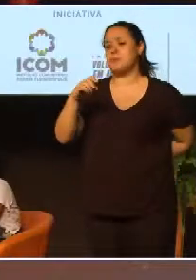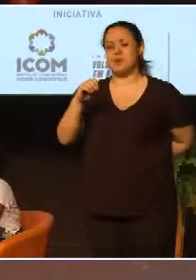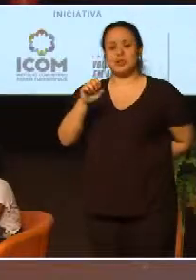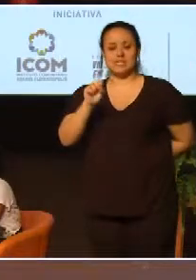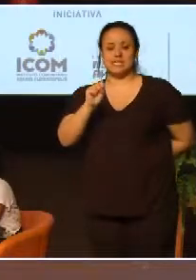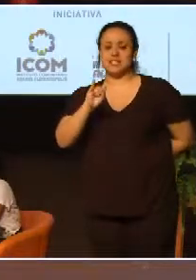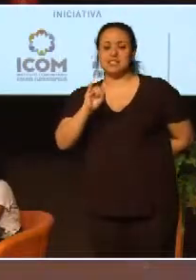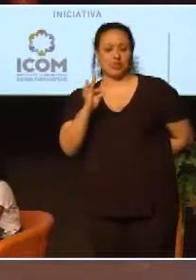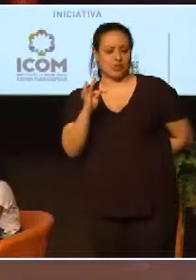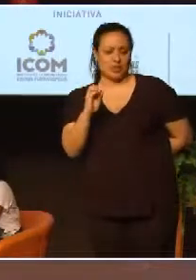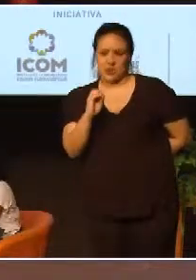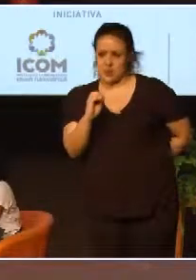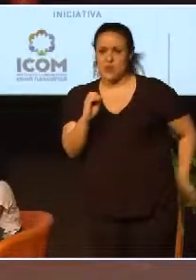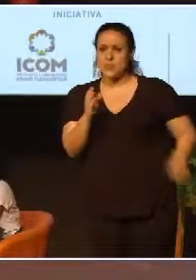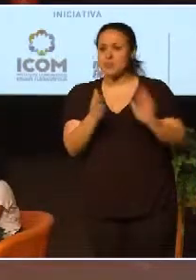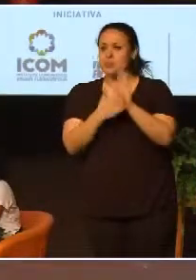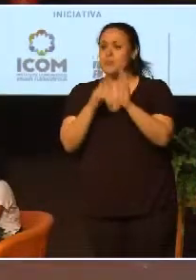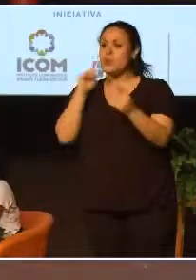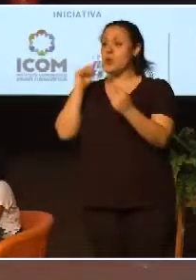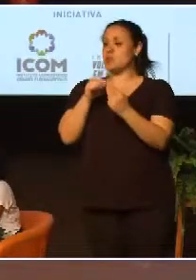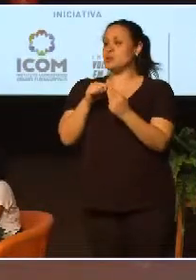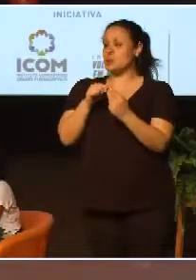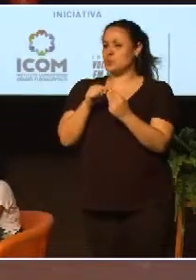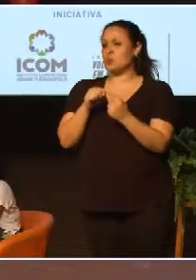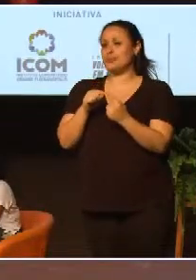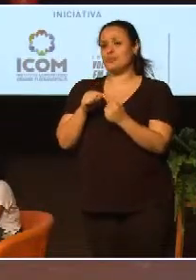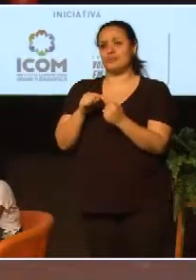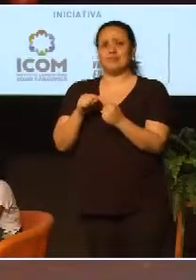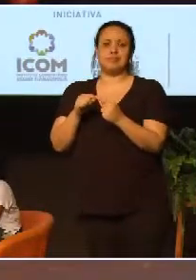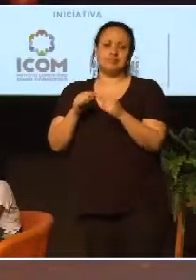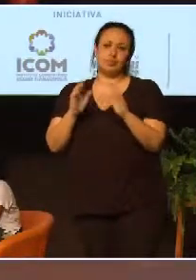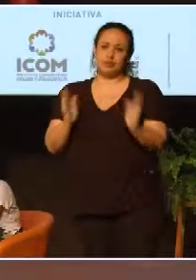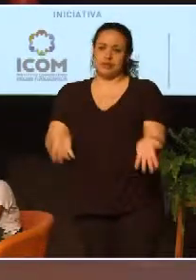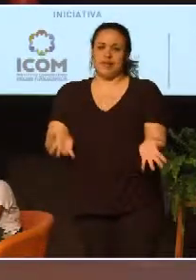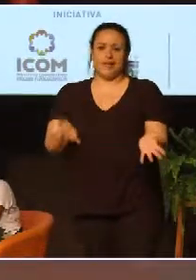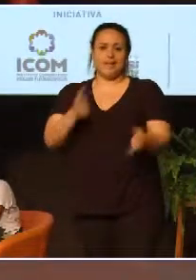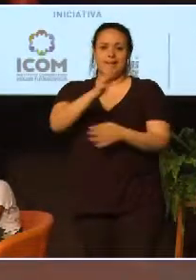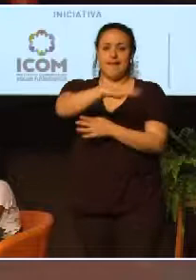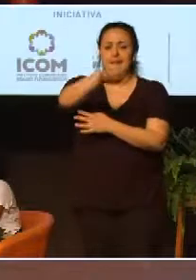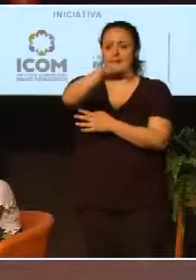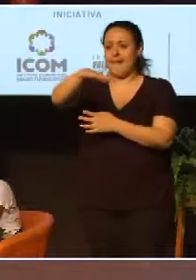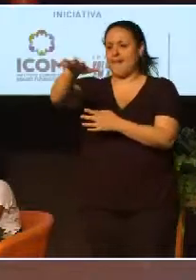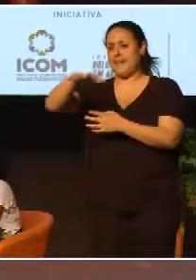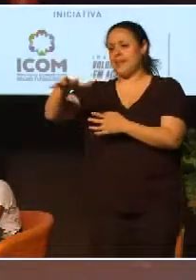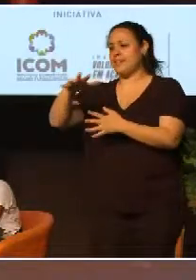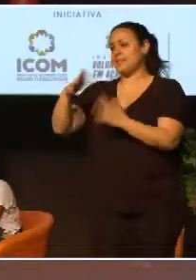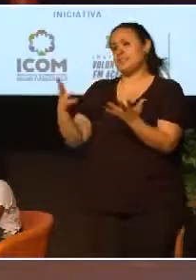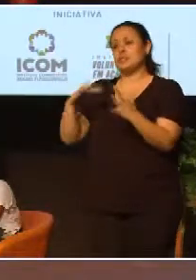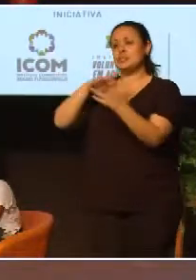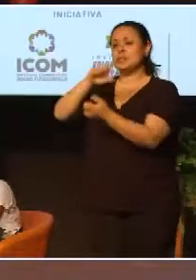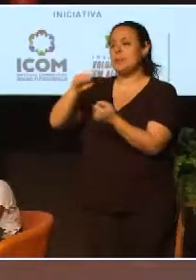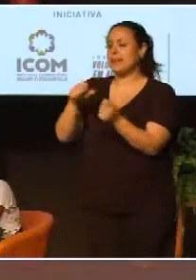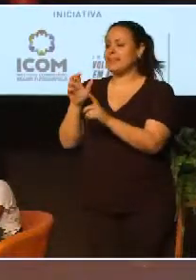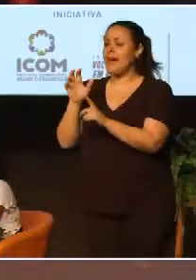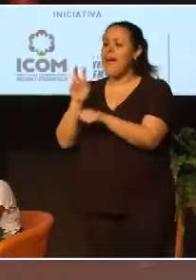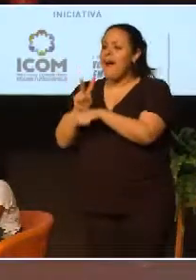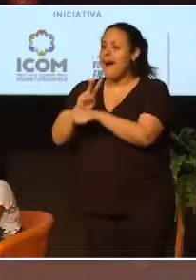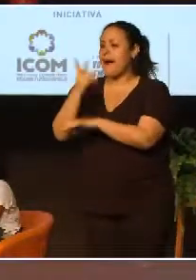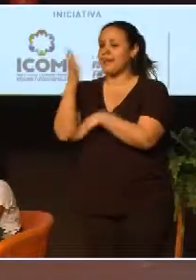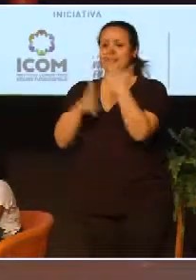empresarial, que a cada década, né? Já teve de reengenharia, downsizing, responsabilidade social, sustentabilidade. São coisas que